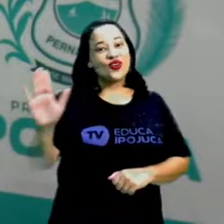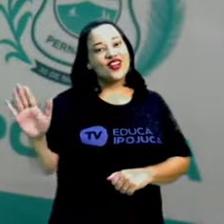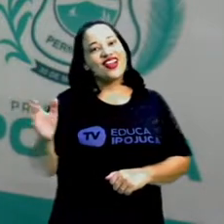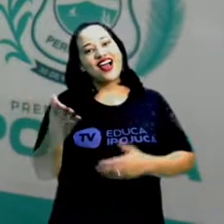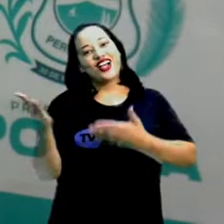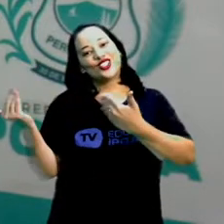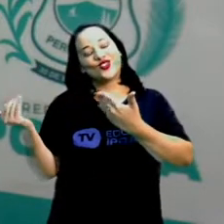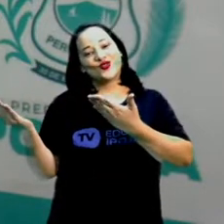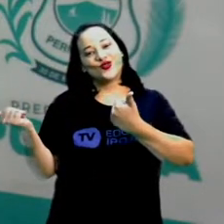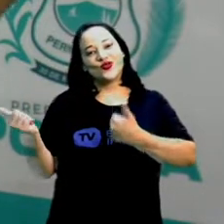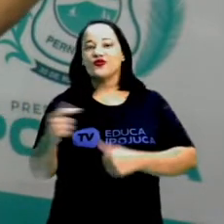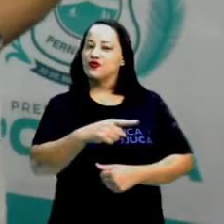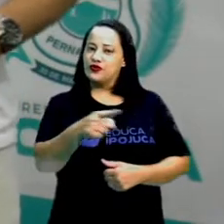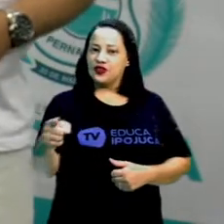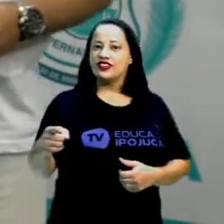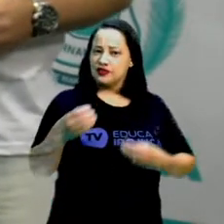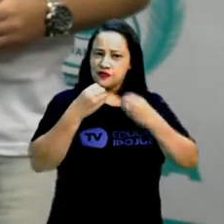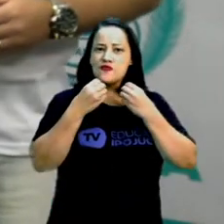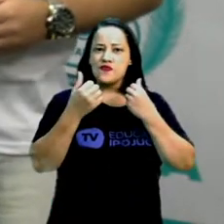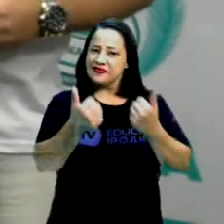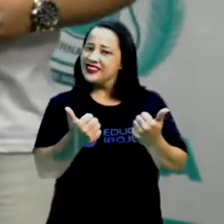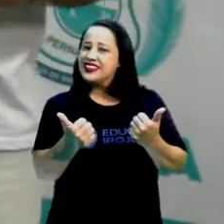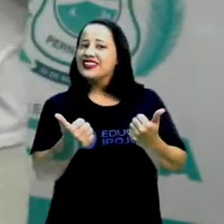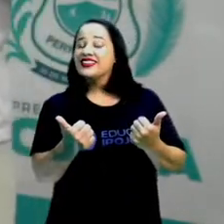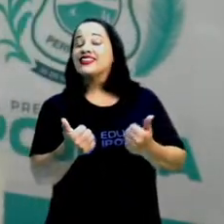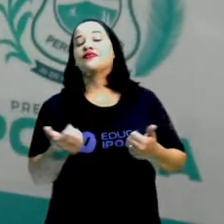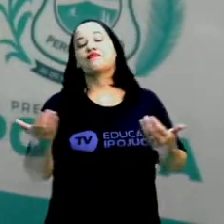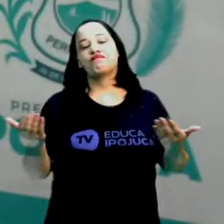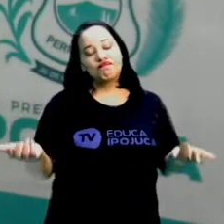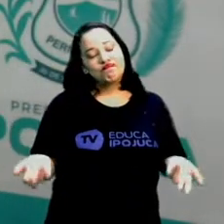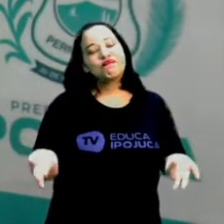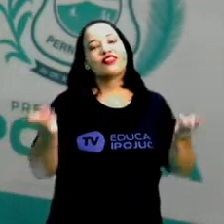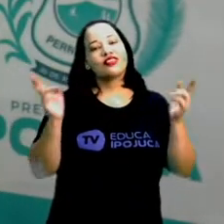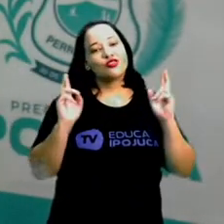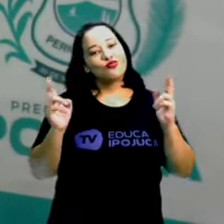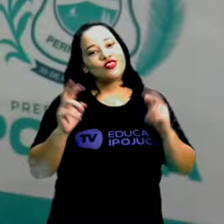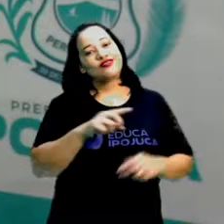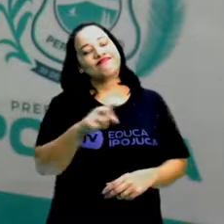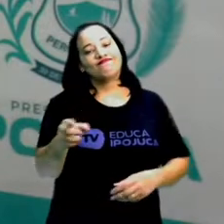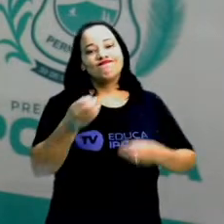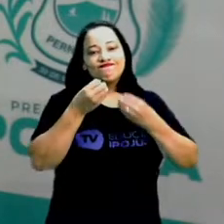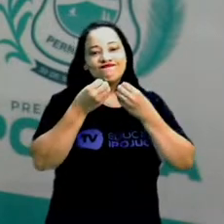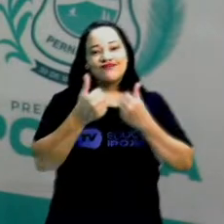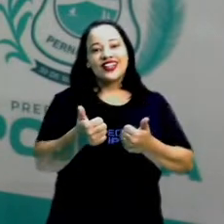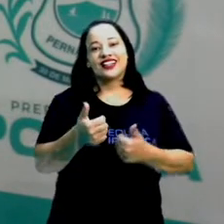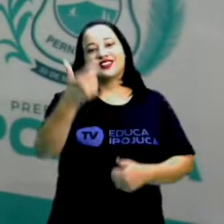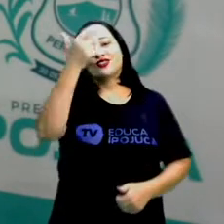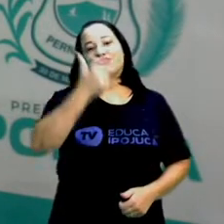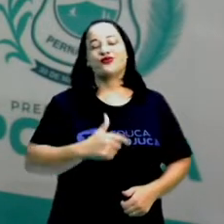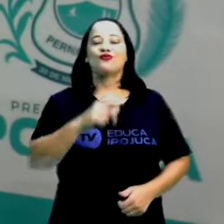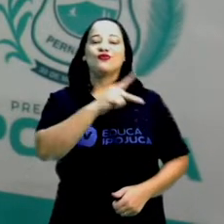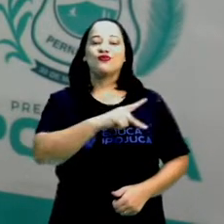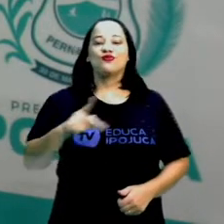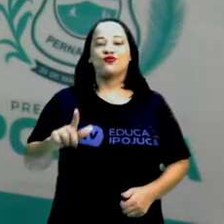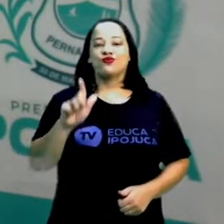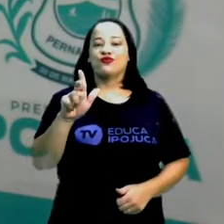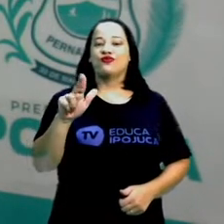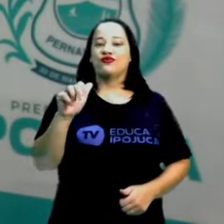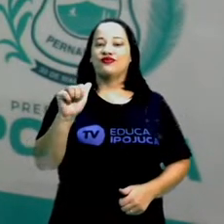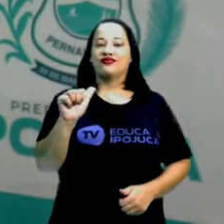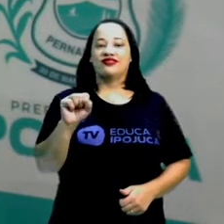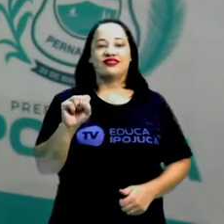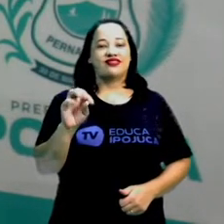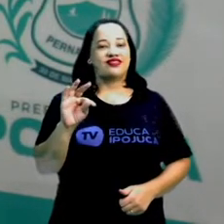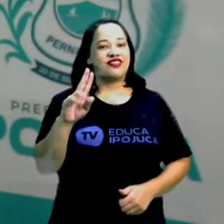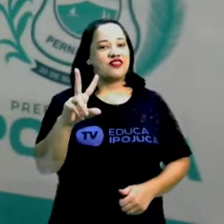Olá, jovens! Como é que estão vocês? Espero que estejam todos muito bem. Aqui é o professor Gustavo falando